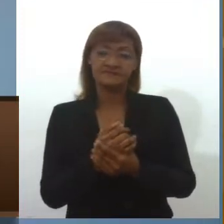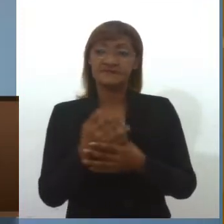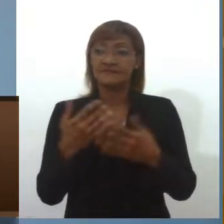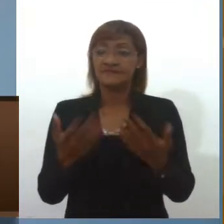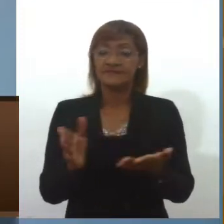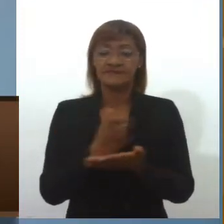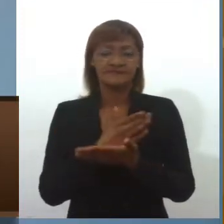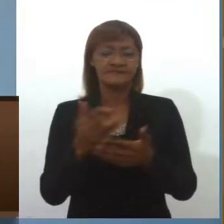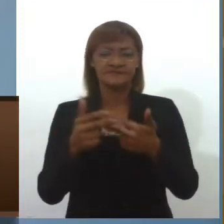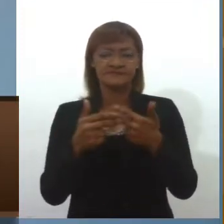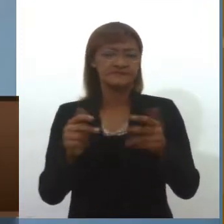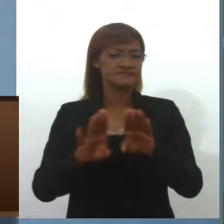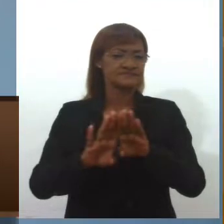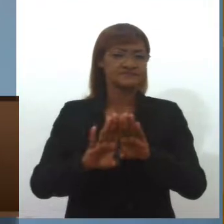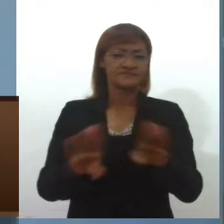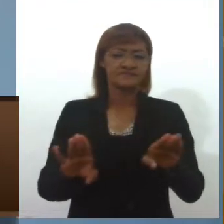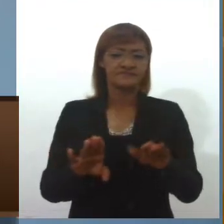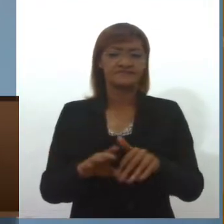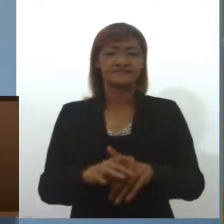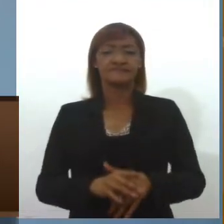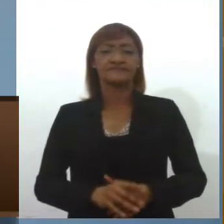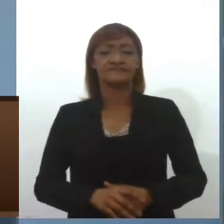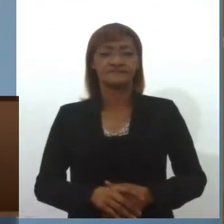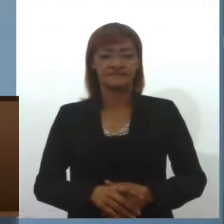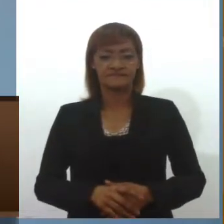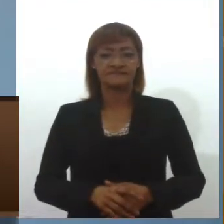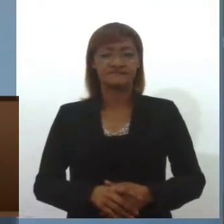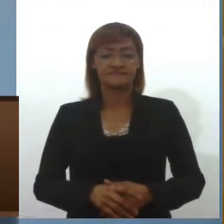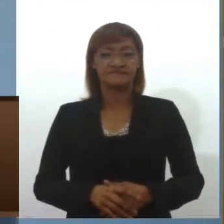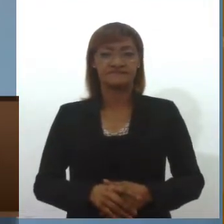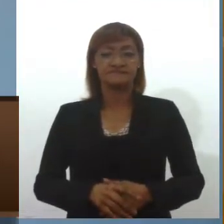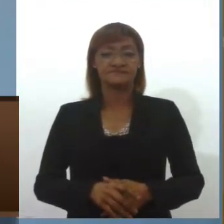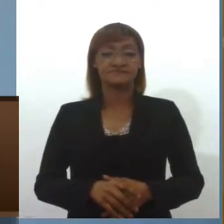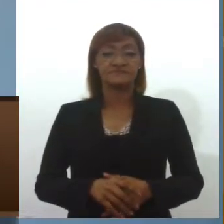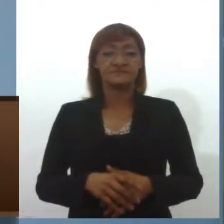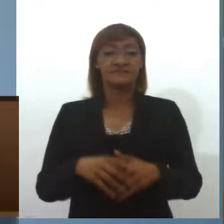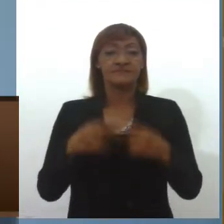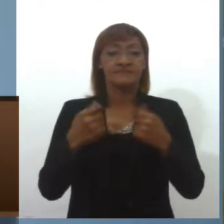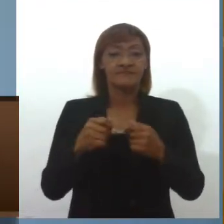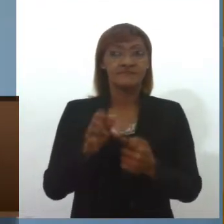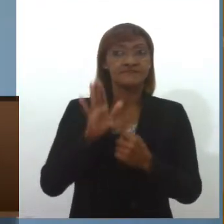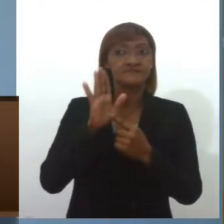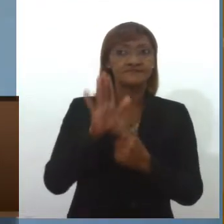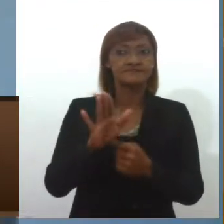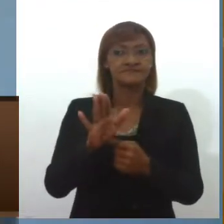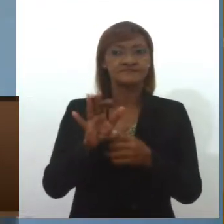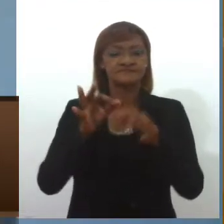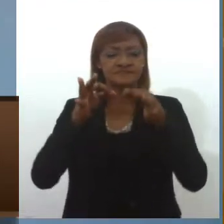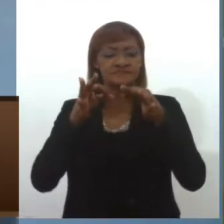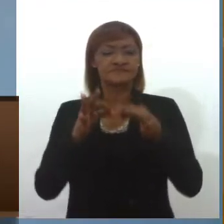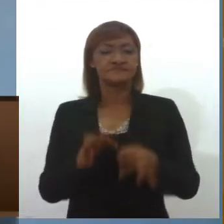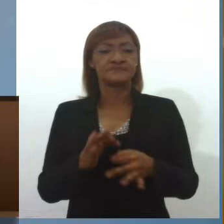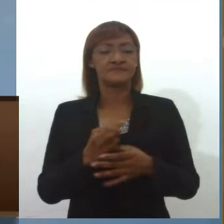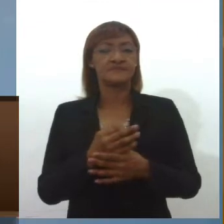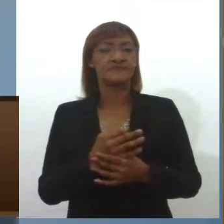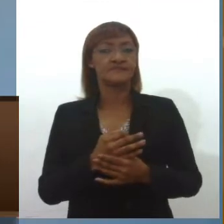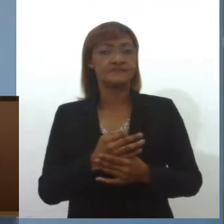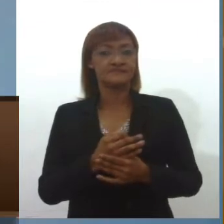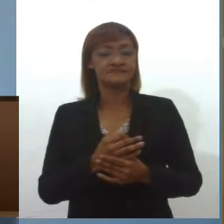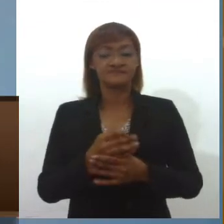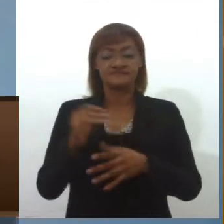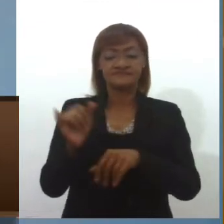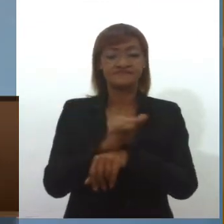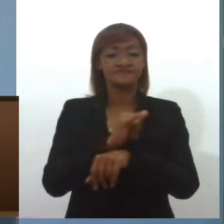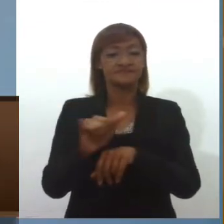assim, inevitáveis. Tem que ser feito para que se passe a imagem de que está se cumprindo com a estratégia